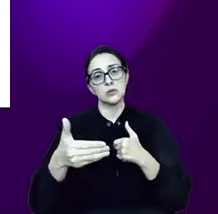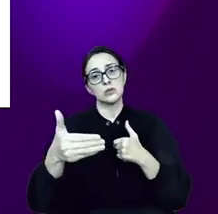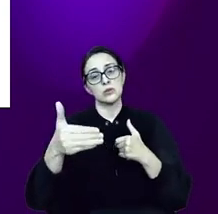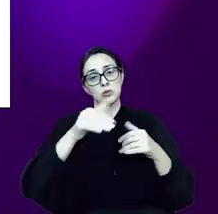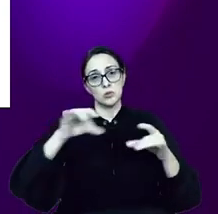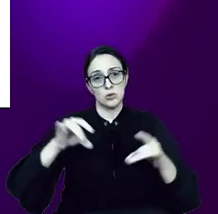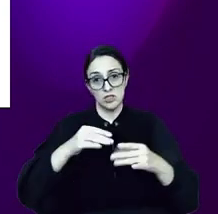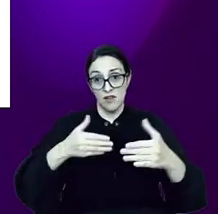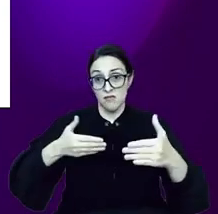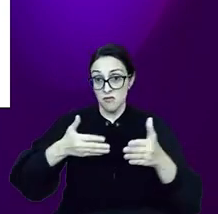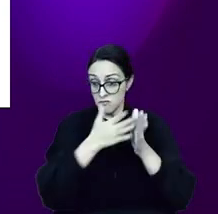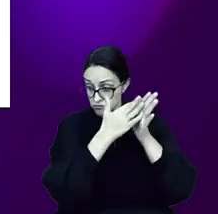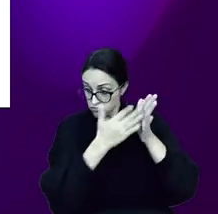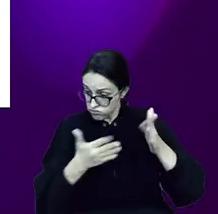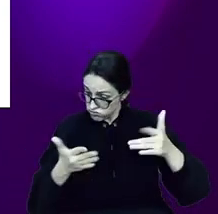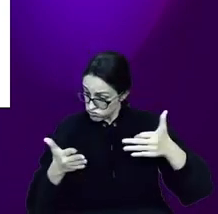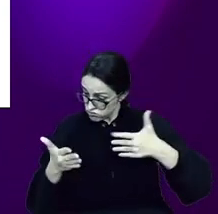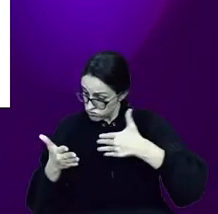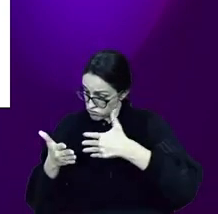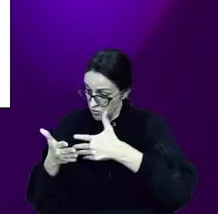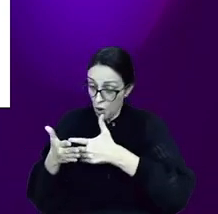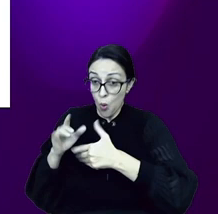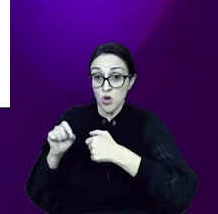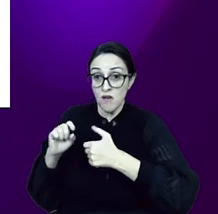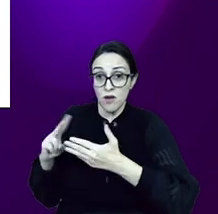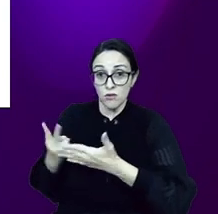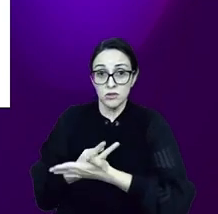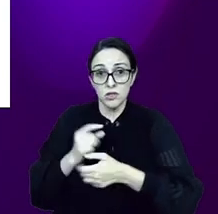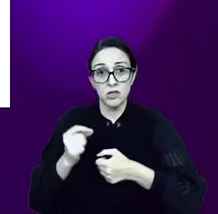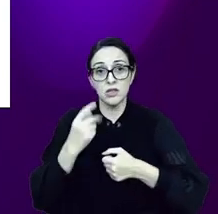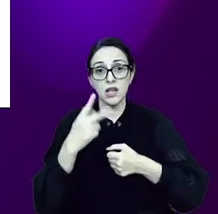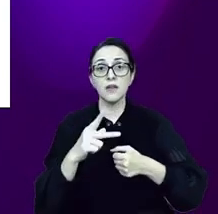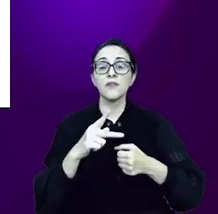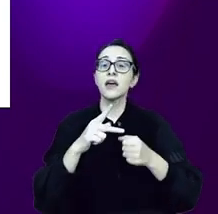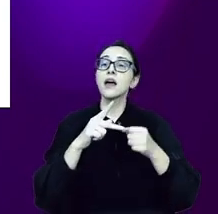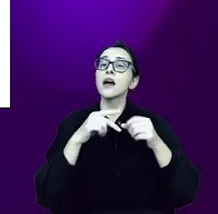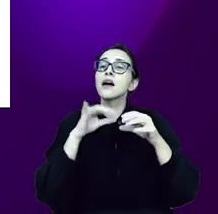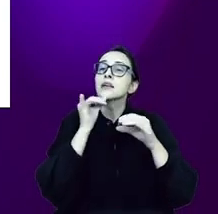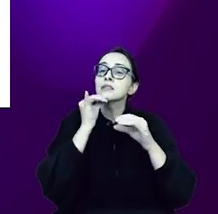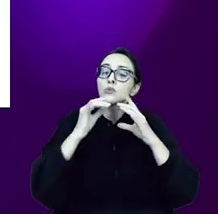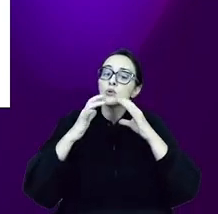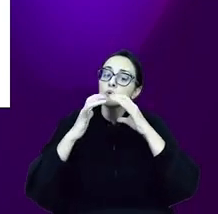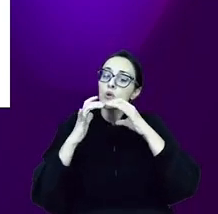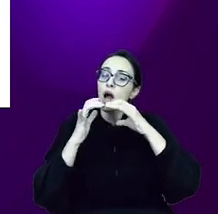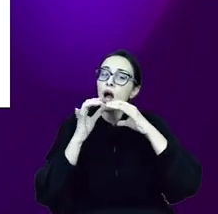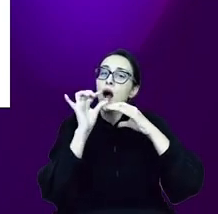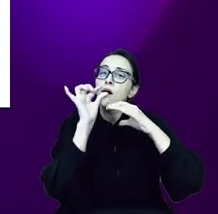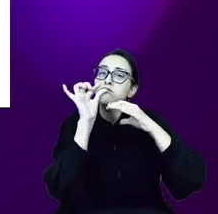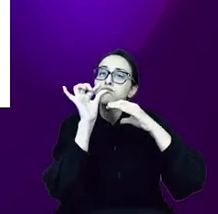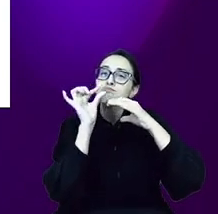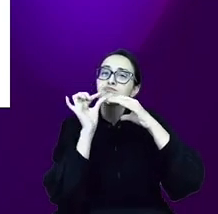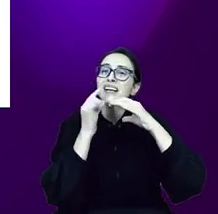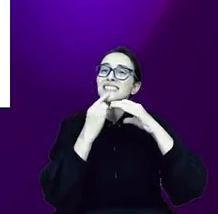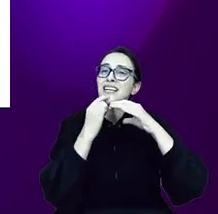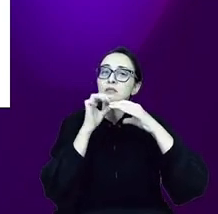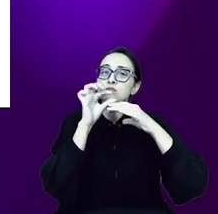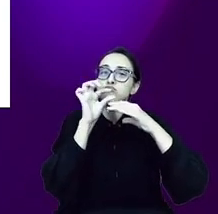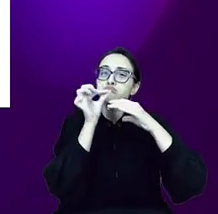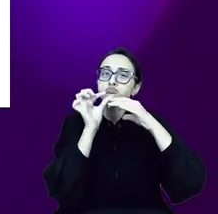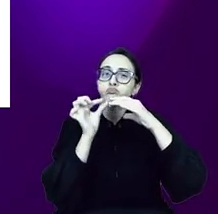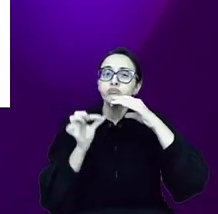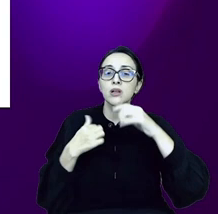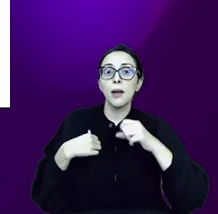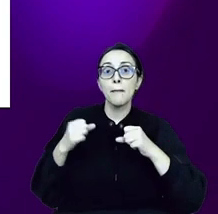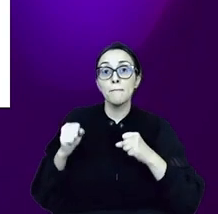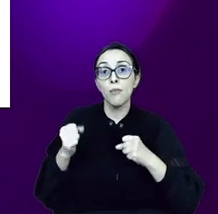componente importante de se lembrar é a questão da coagulopatia nos pacientes para correlação com o valor prognóstico. Então, a gente sabe